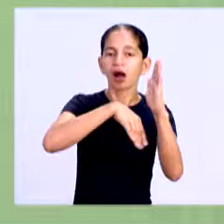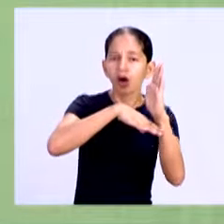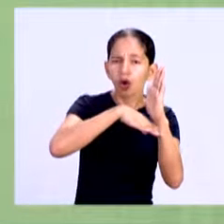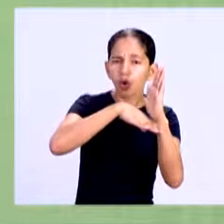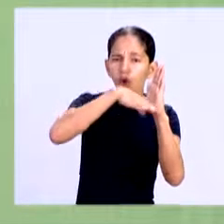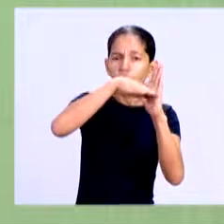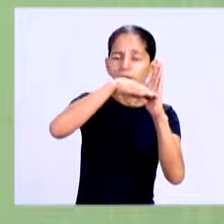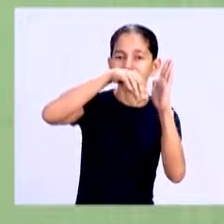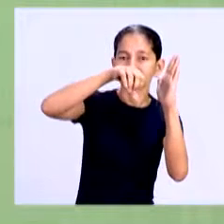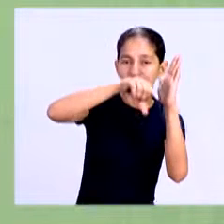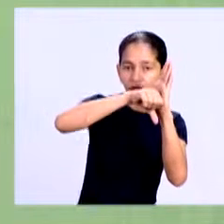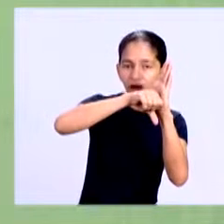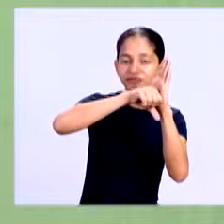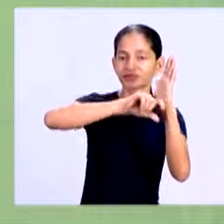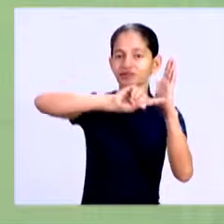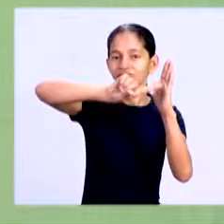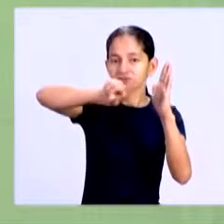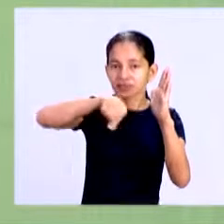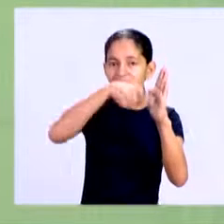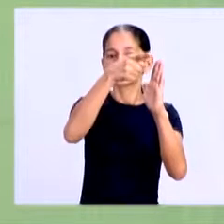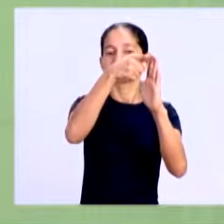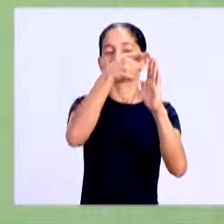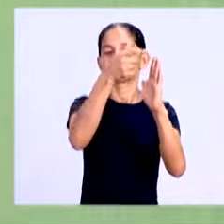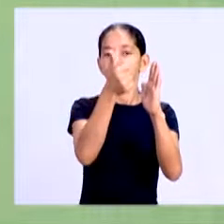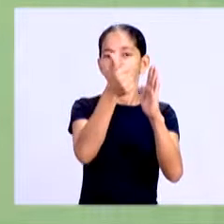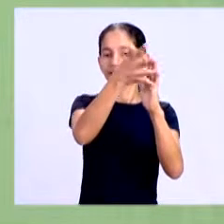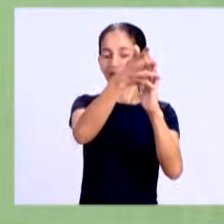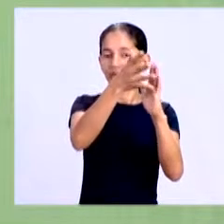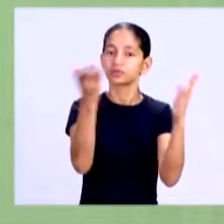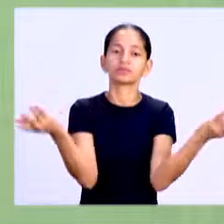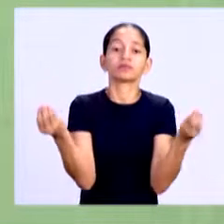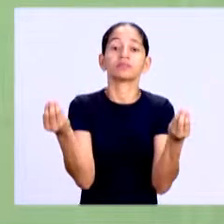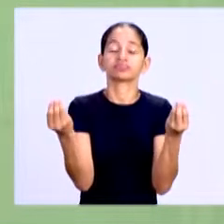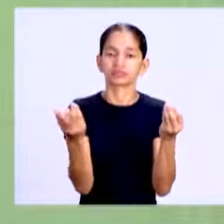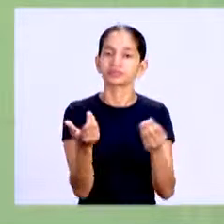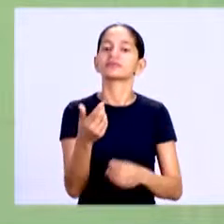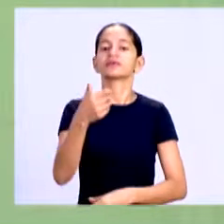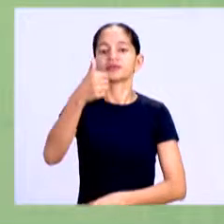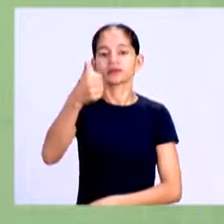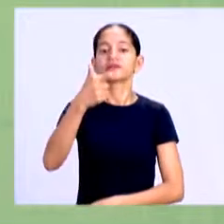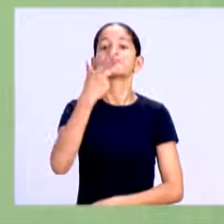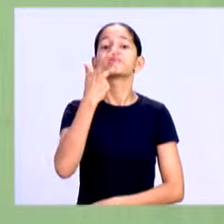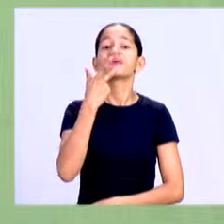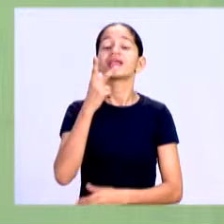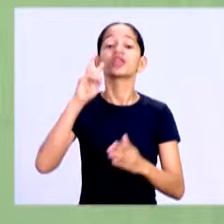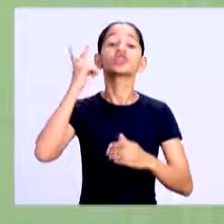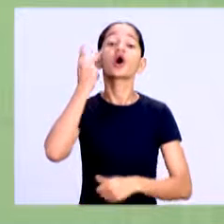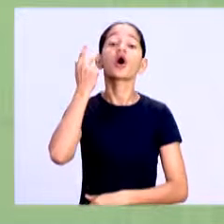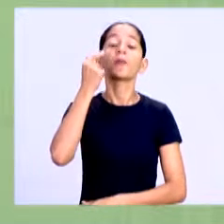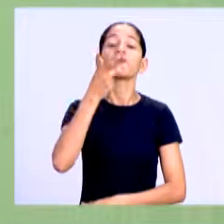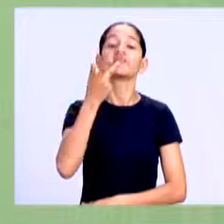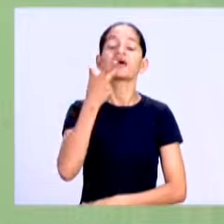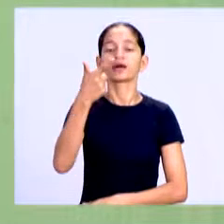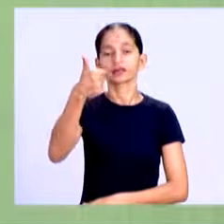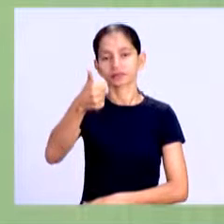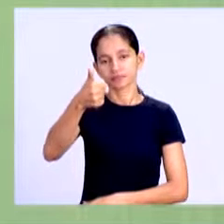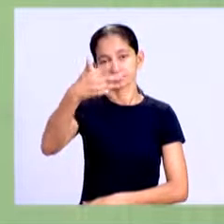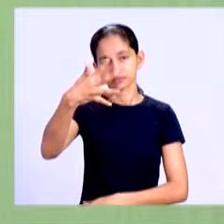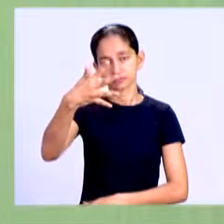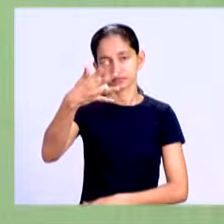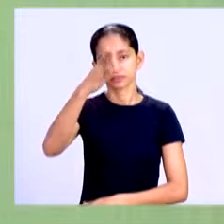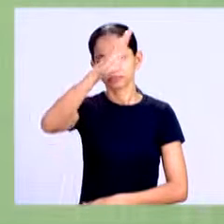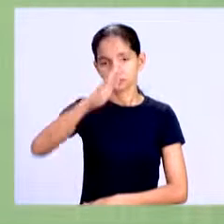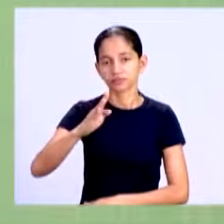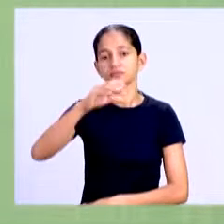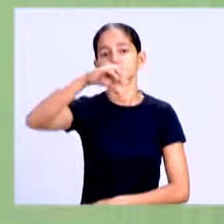ou 14/8, que comumente é dito pelas pessoas. Elas são consideradas com pressão alta.